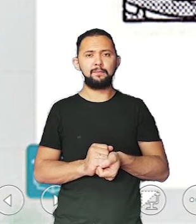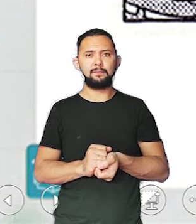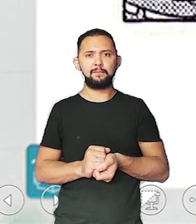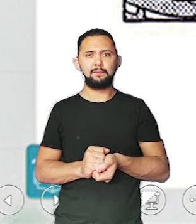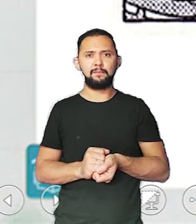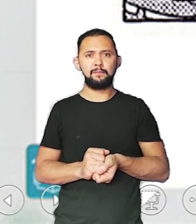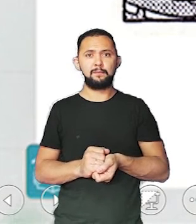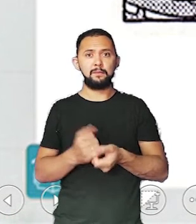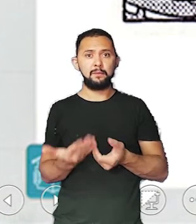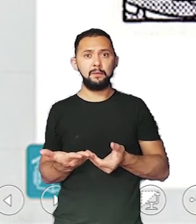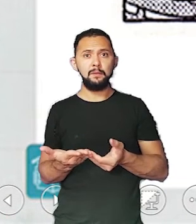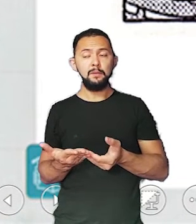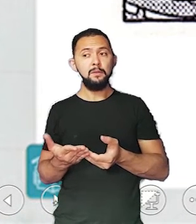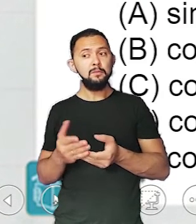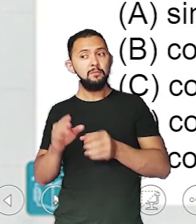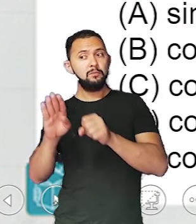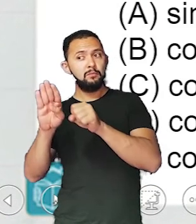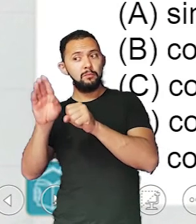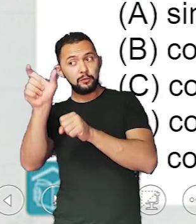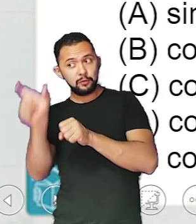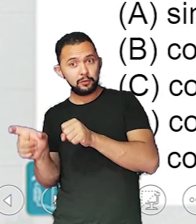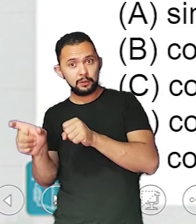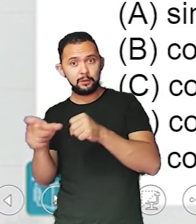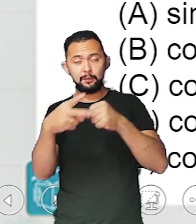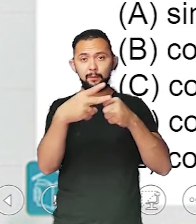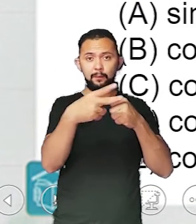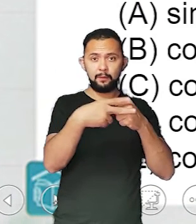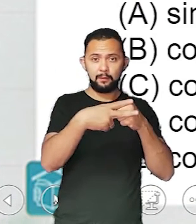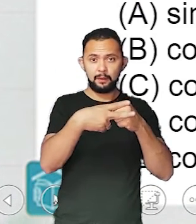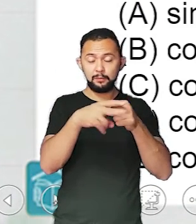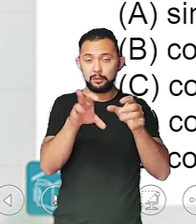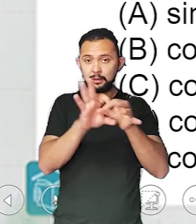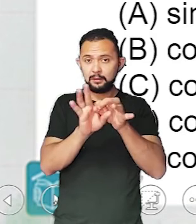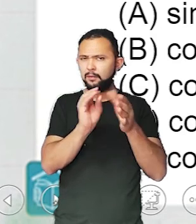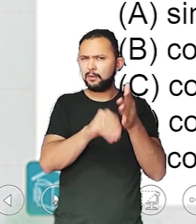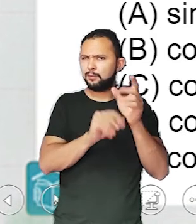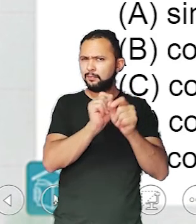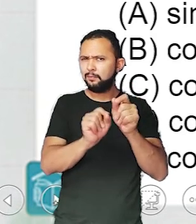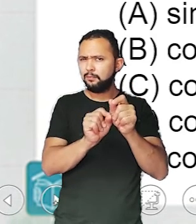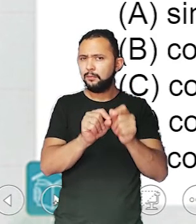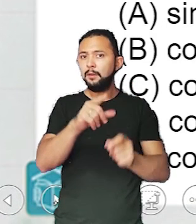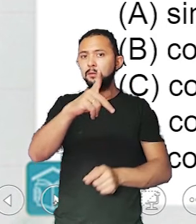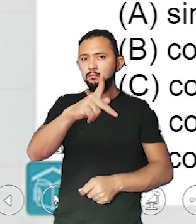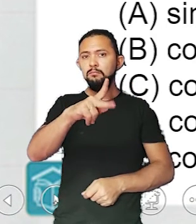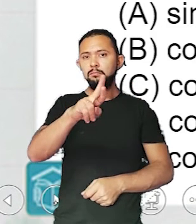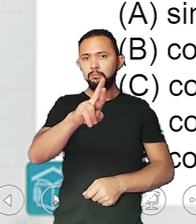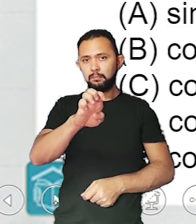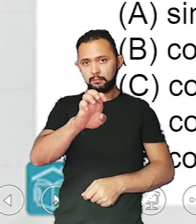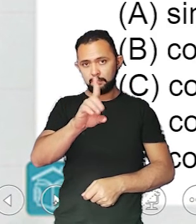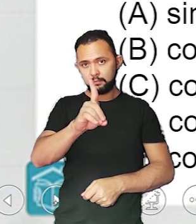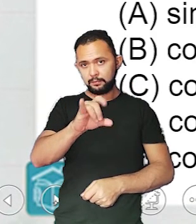isto. Sujeito mais verbo de ligação, falta o quê? O predicativo, né? Quando é um sujeito mais um